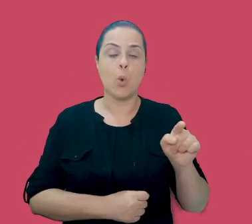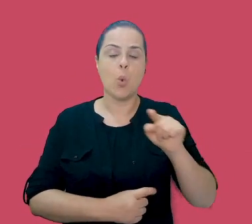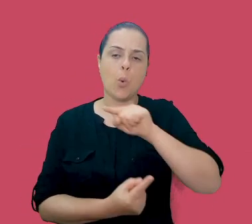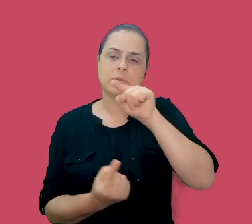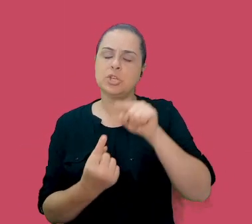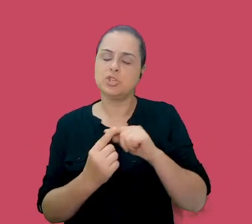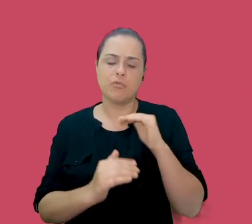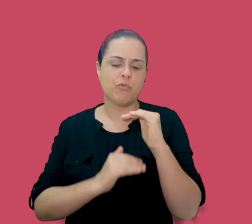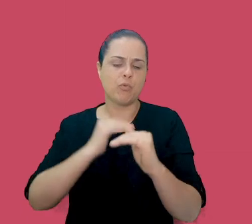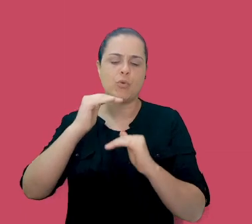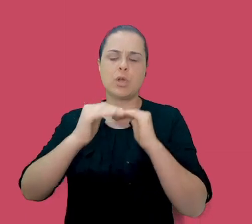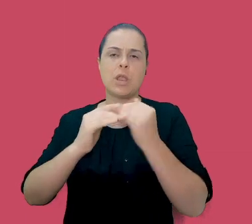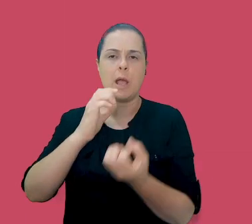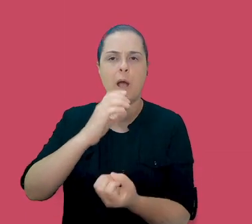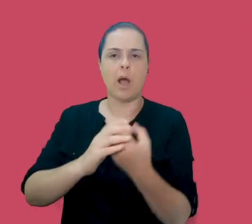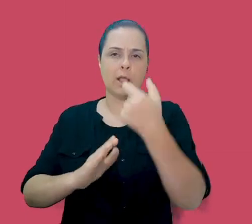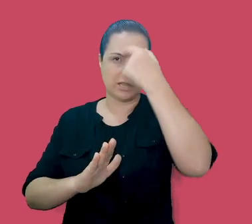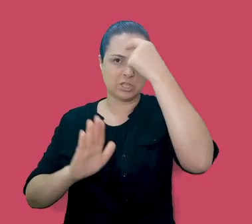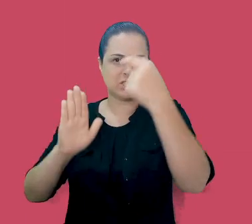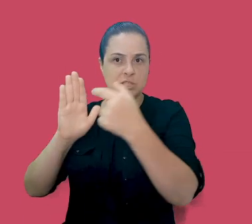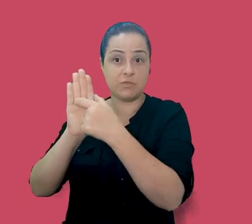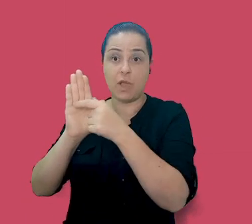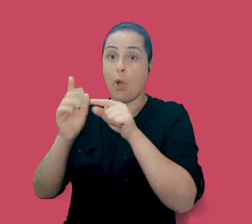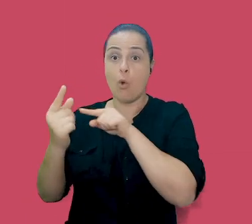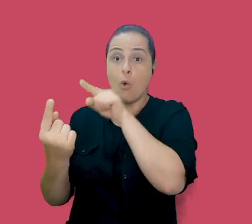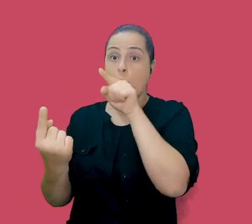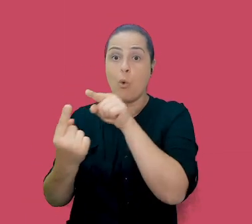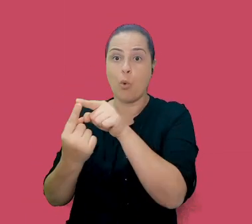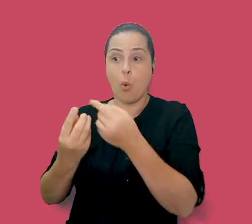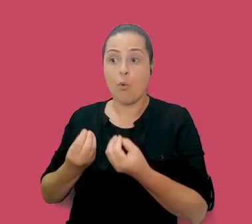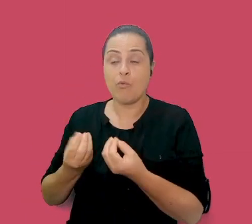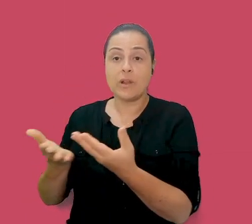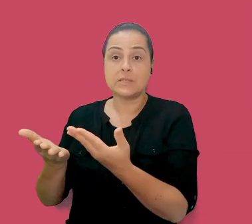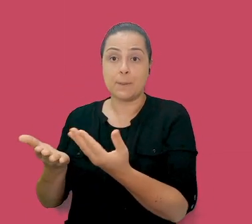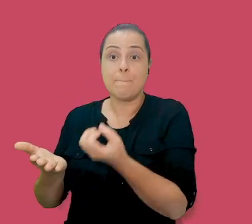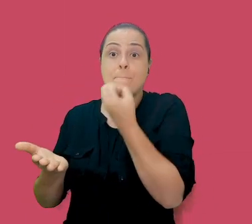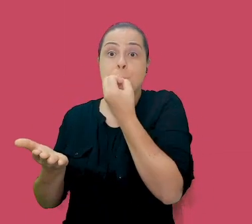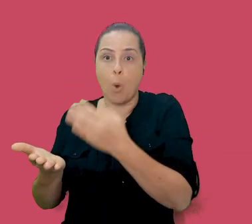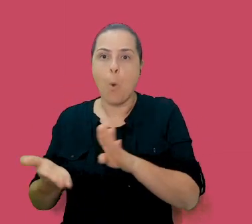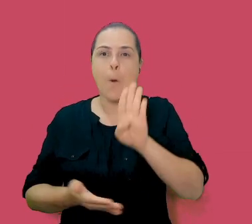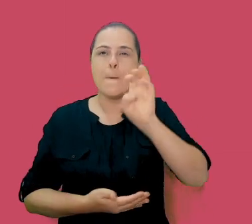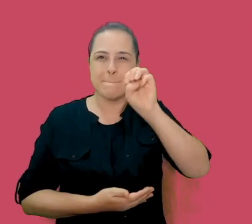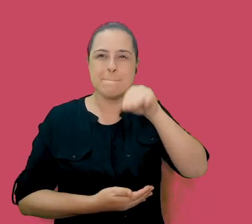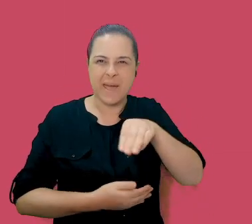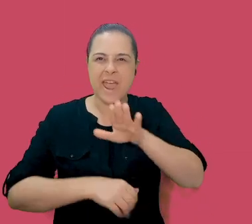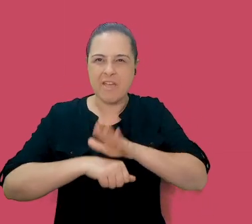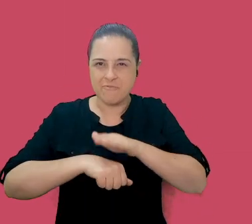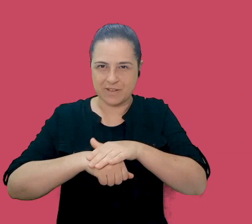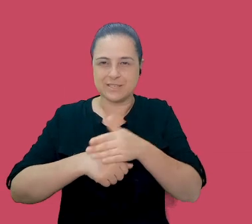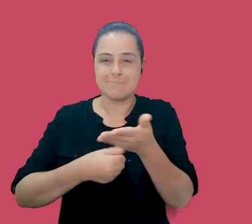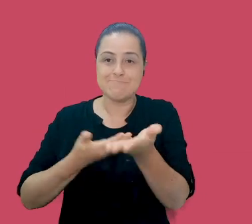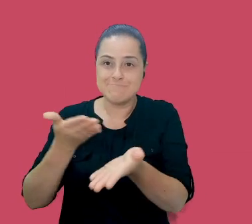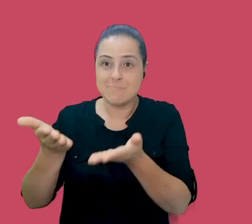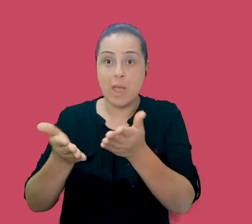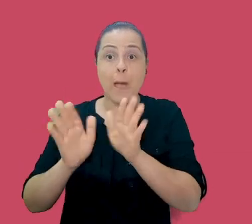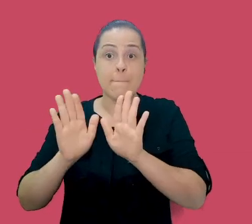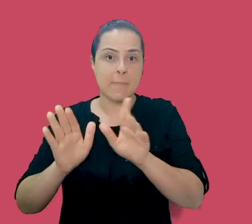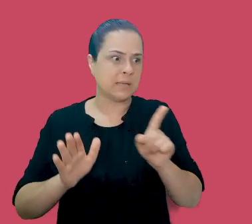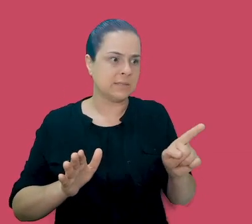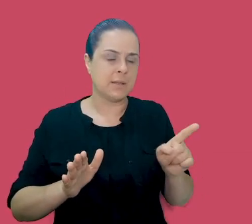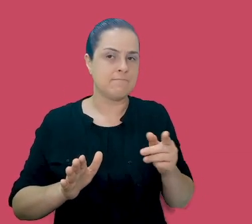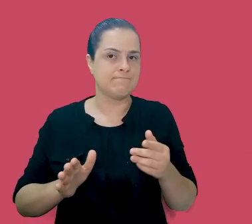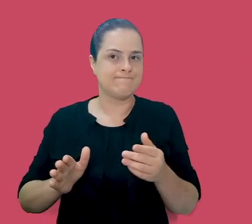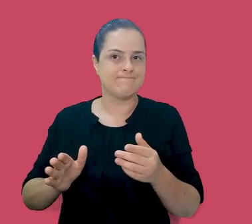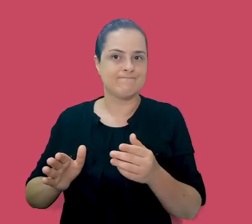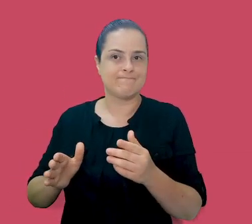inteligência artificial para o bem, tá? Para fins realmente interessantes. Só que ele saiu